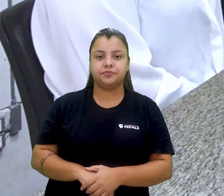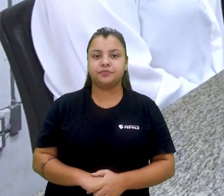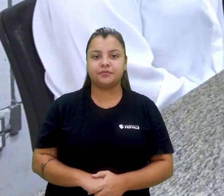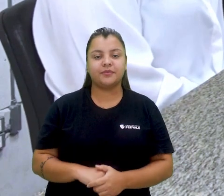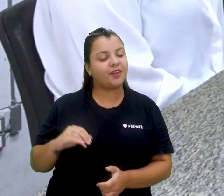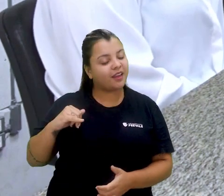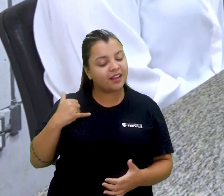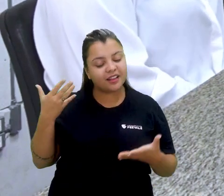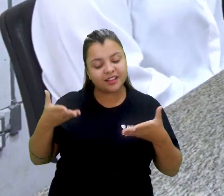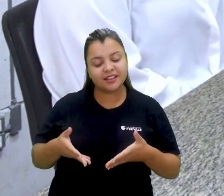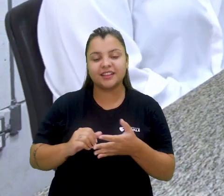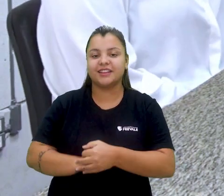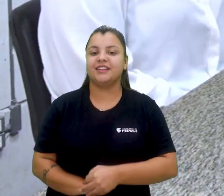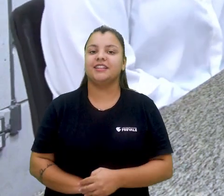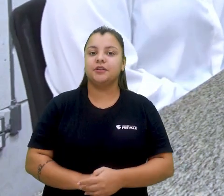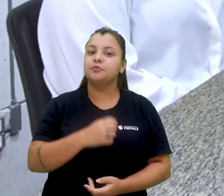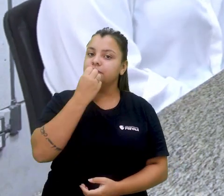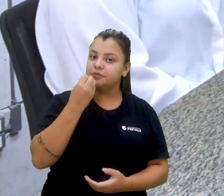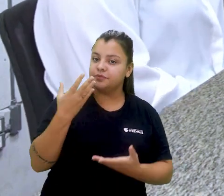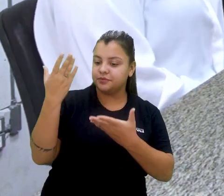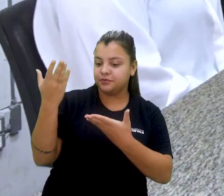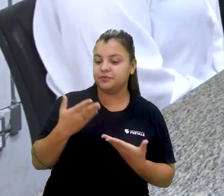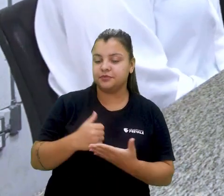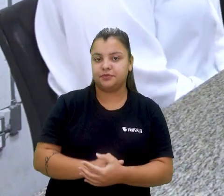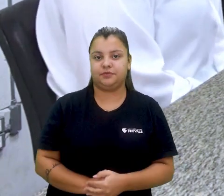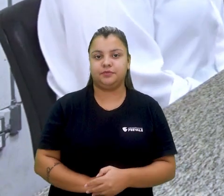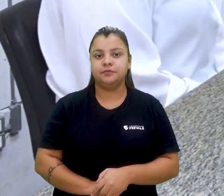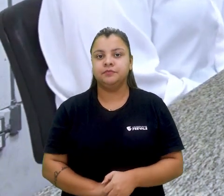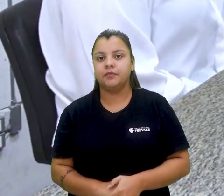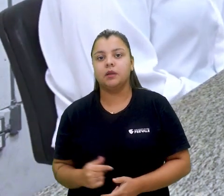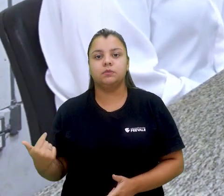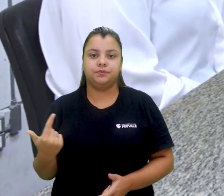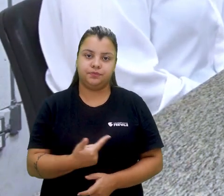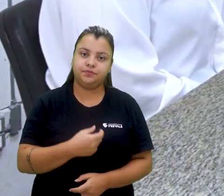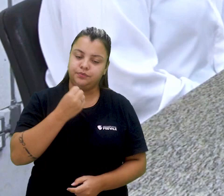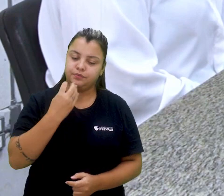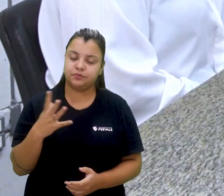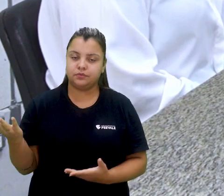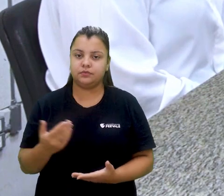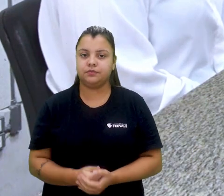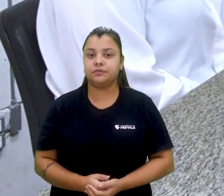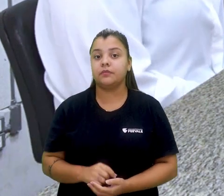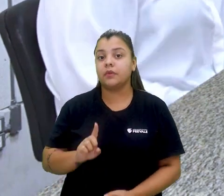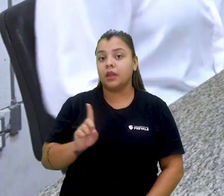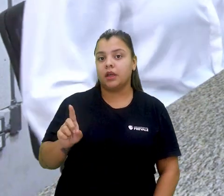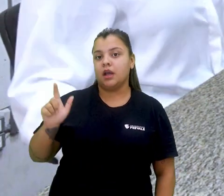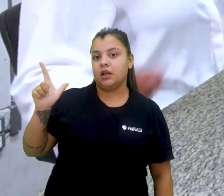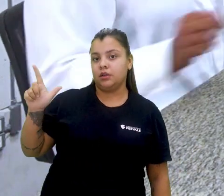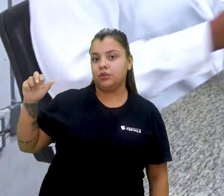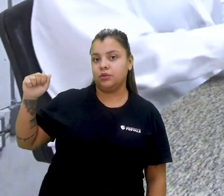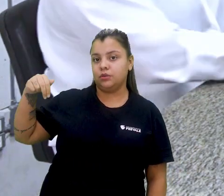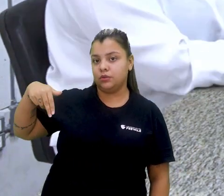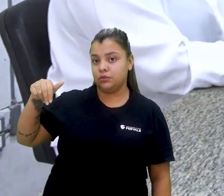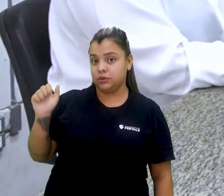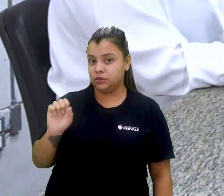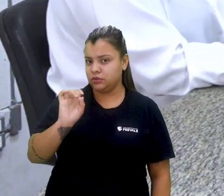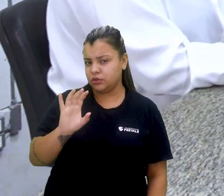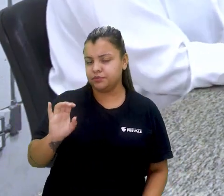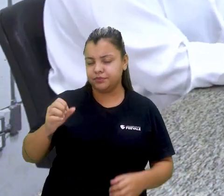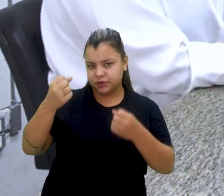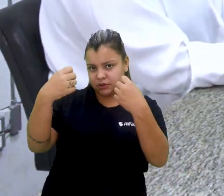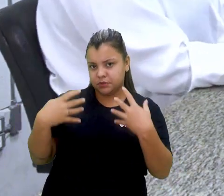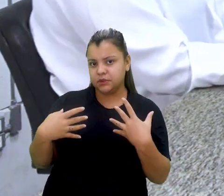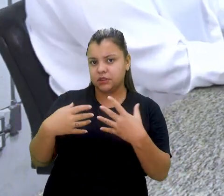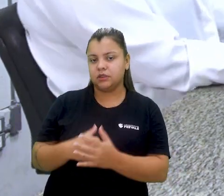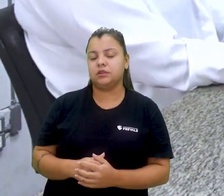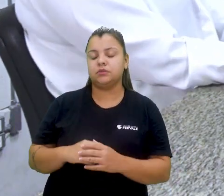honra est aqui com vocês muito obrigada pelo convite Não Para nós é que é uma honra tá a Luana então assim só explicando um pouquinho do contexto né quando eu